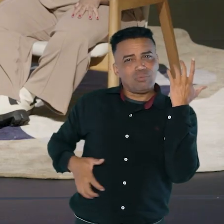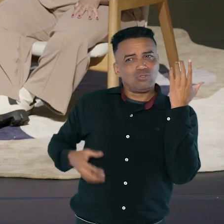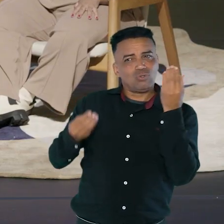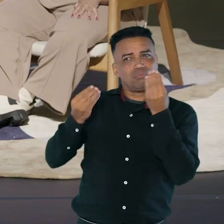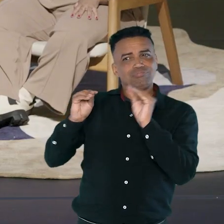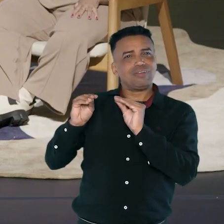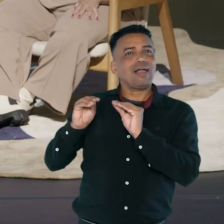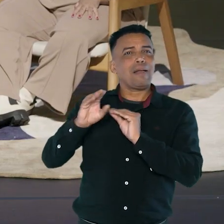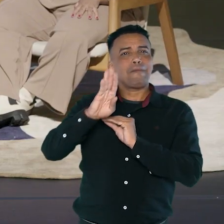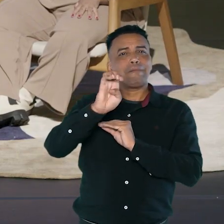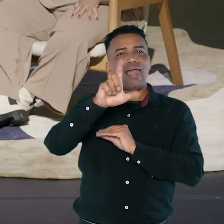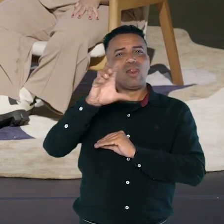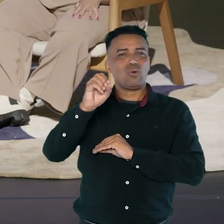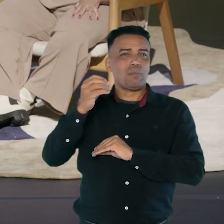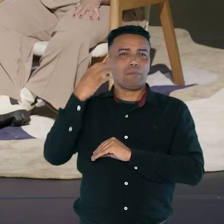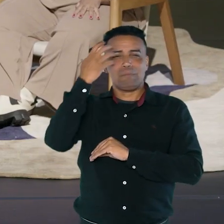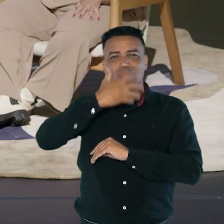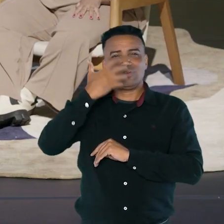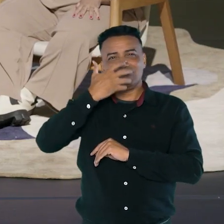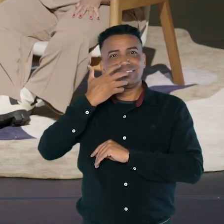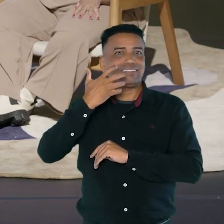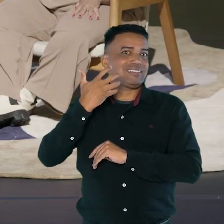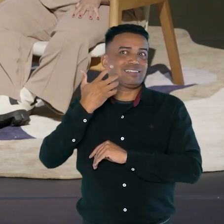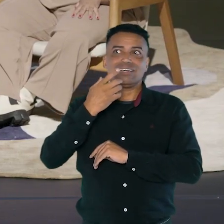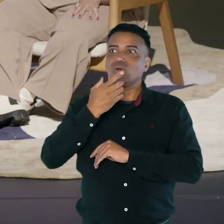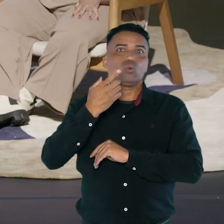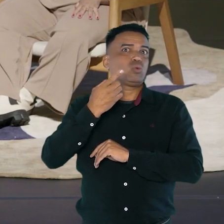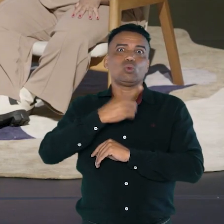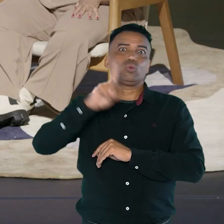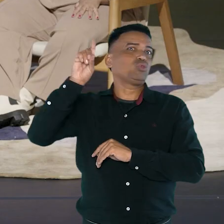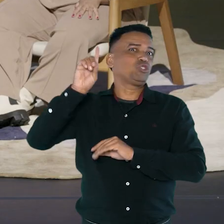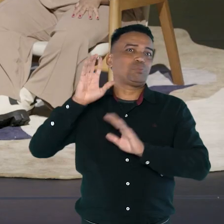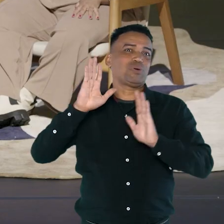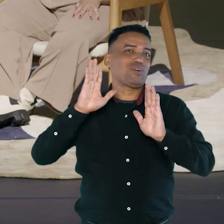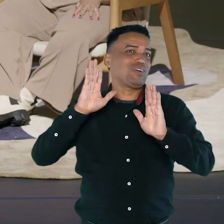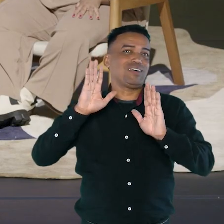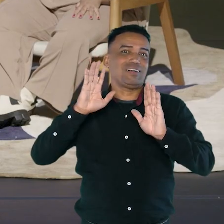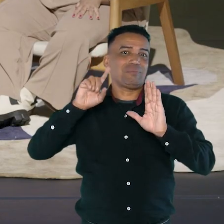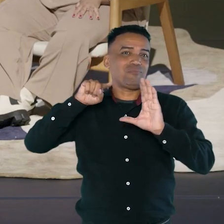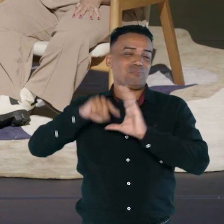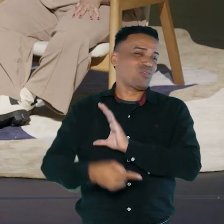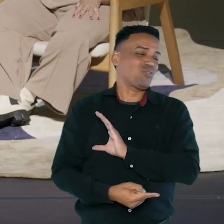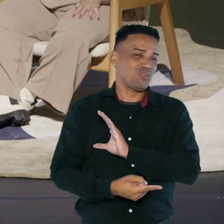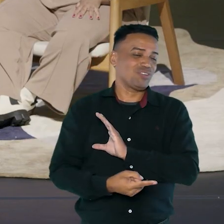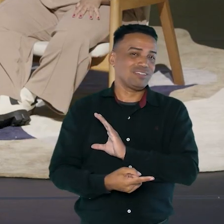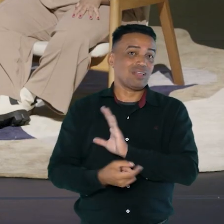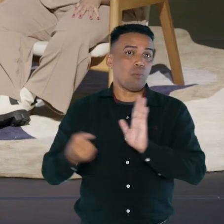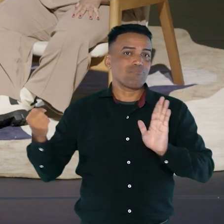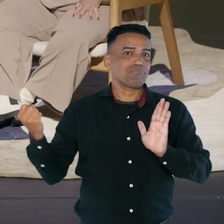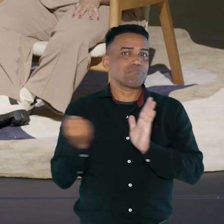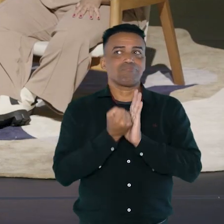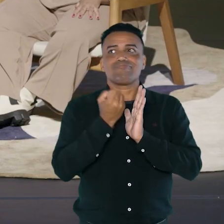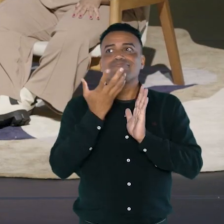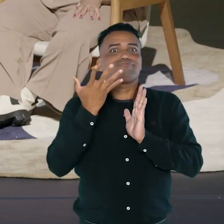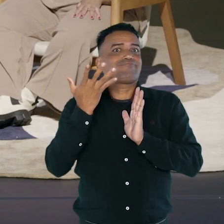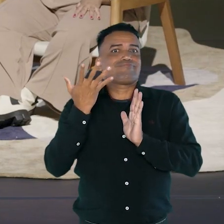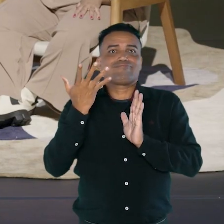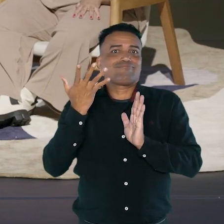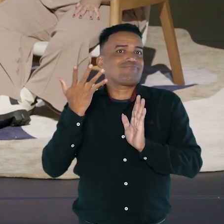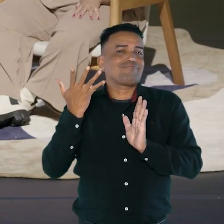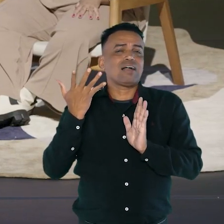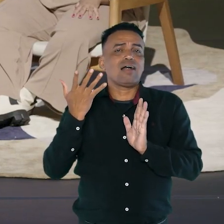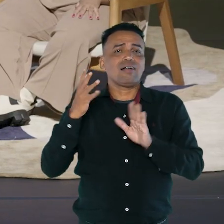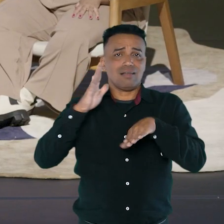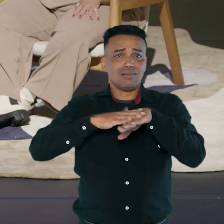do Belo, a gente está falando de amor em última instância, né? Então, qual é o simbolismo desse álbum para você e por